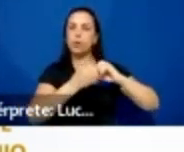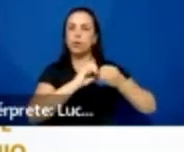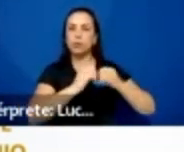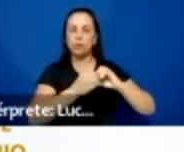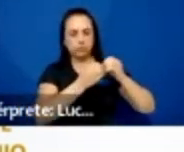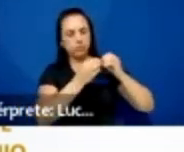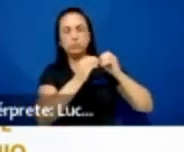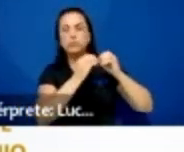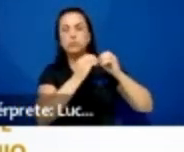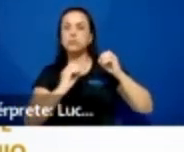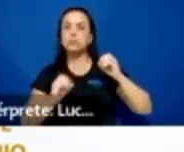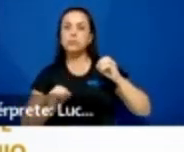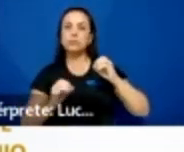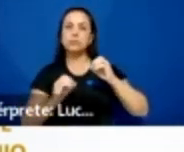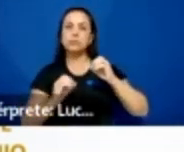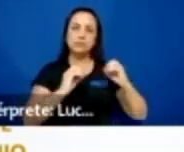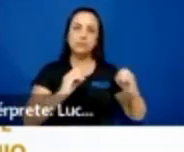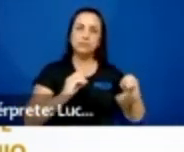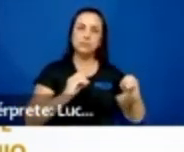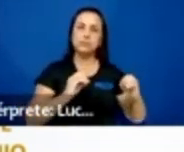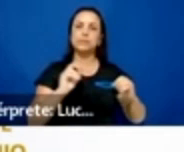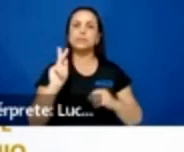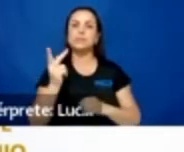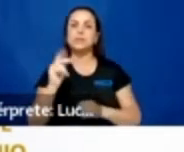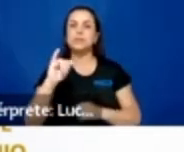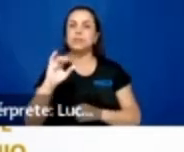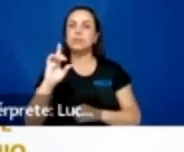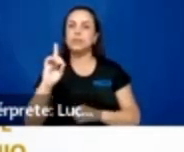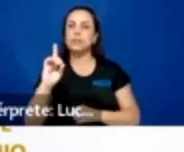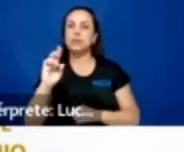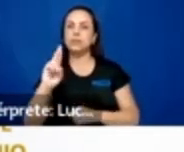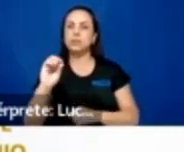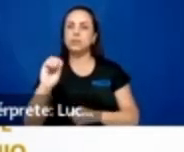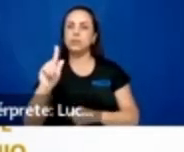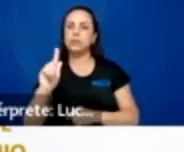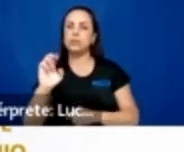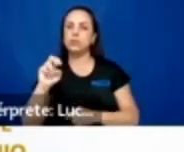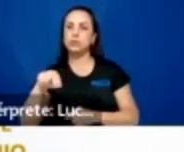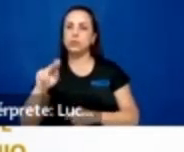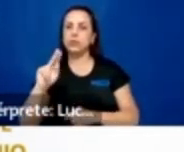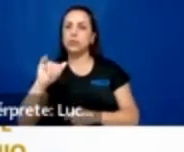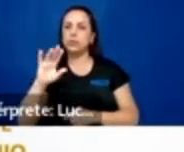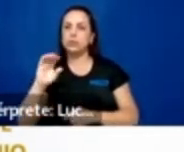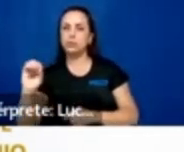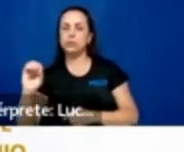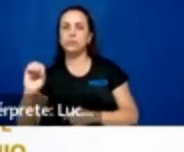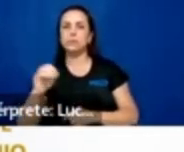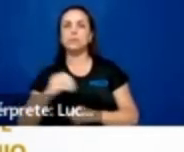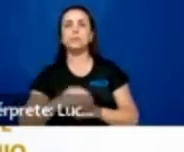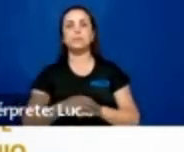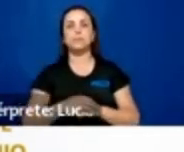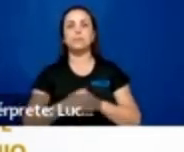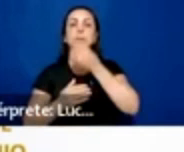Está aqui, sobram aglomerados de íons de hidrogênio. O que esses íons de hidrogênio